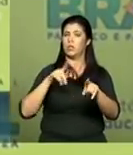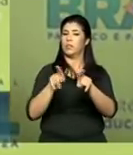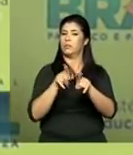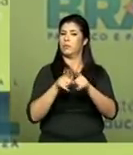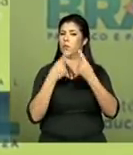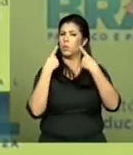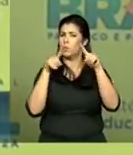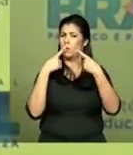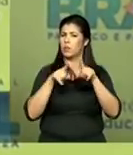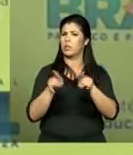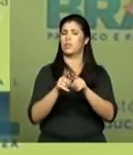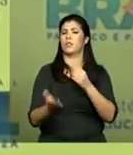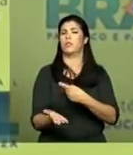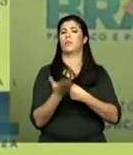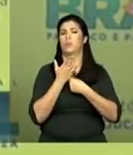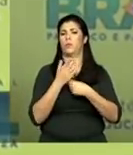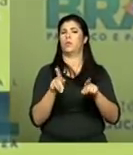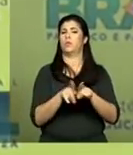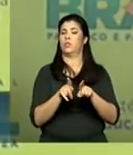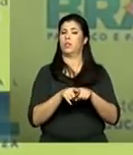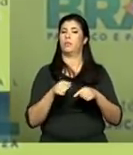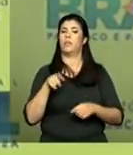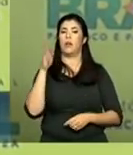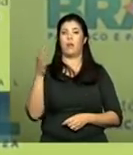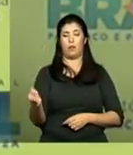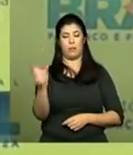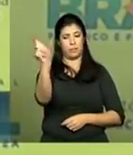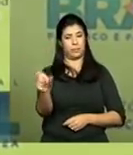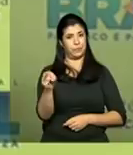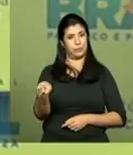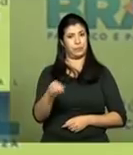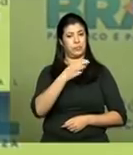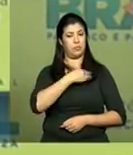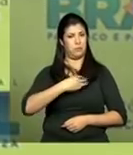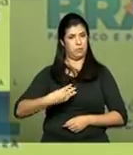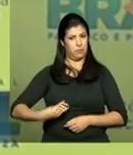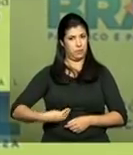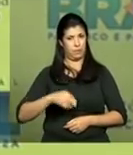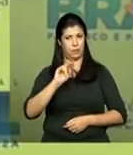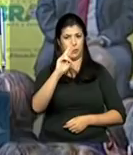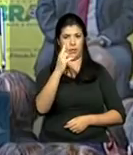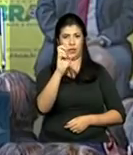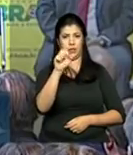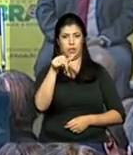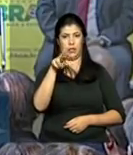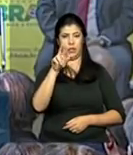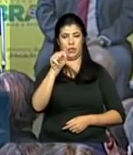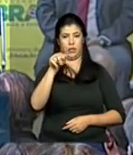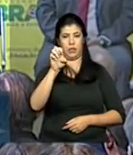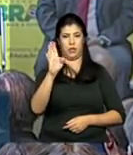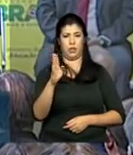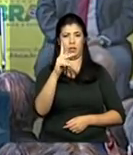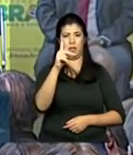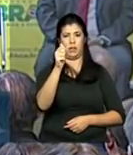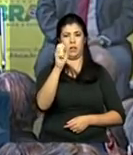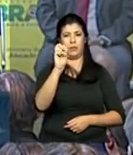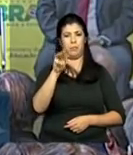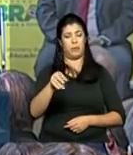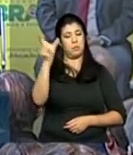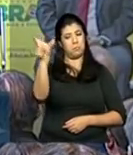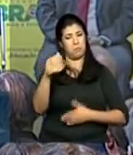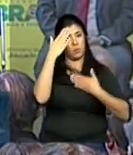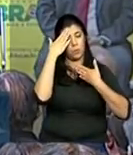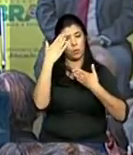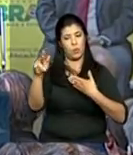críticas e ajuda. Ao ministro Henrique Paim, que hoje me passa esta grande missão, agradeço por